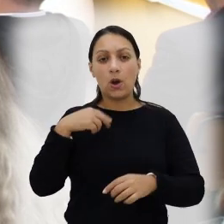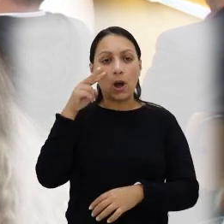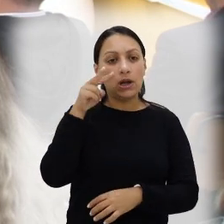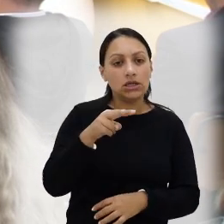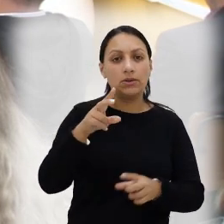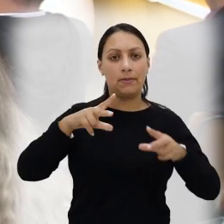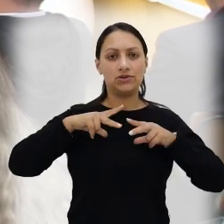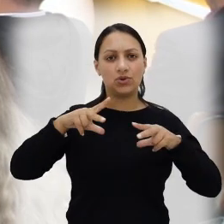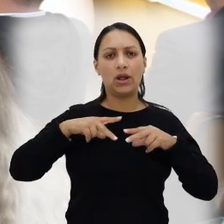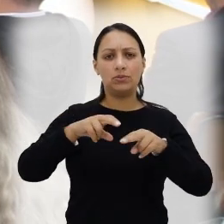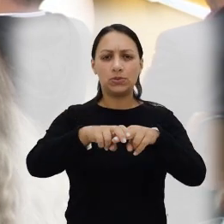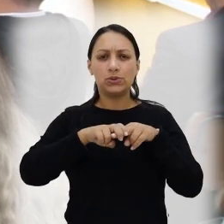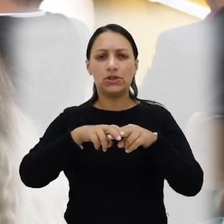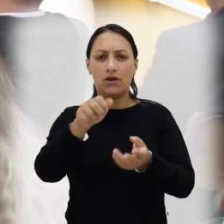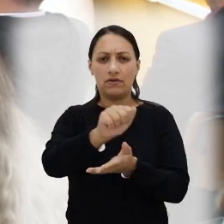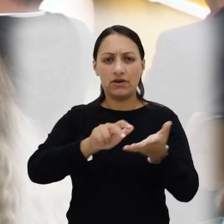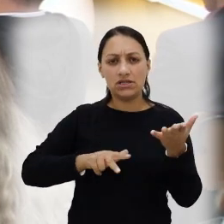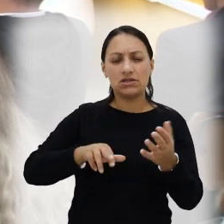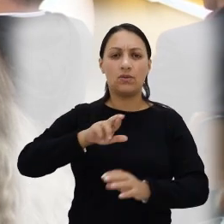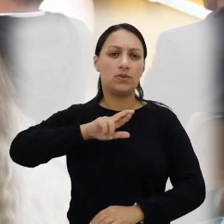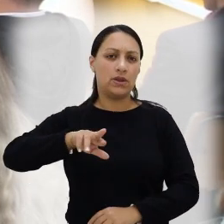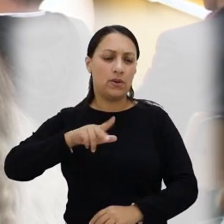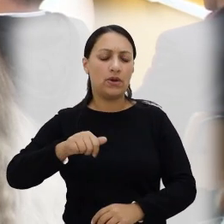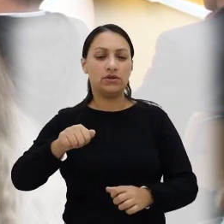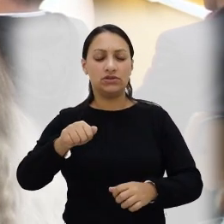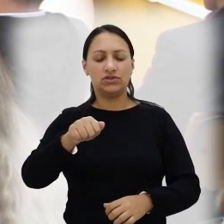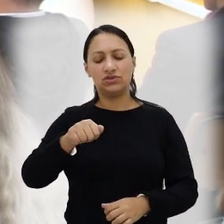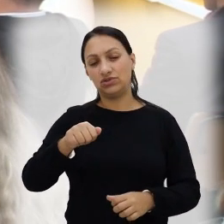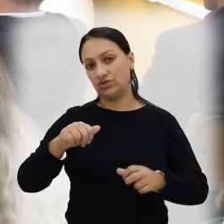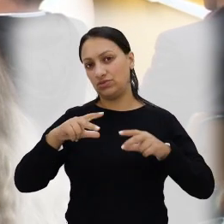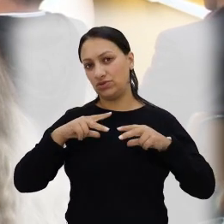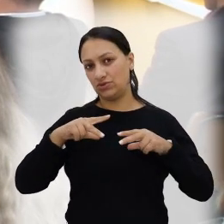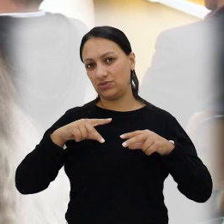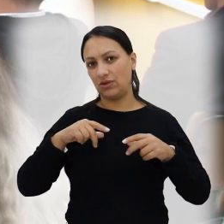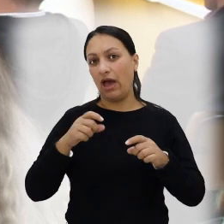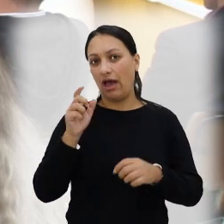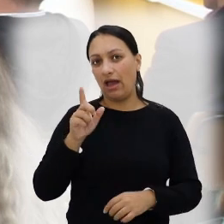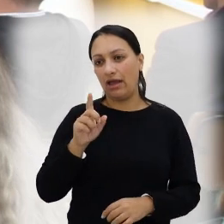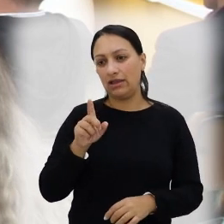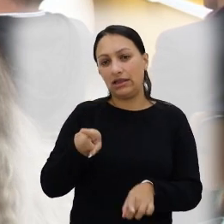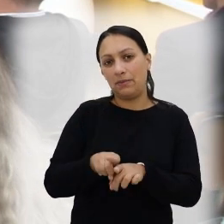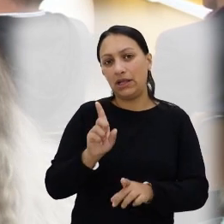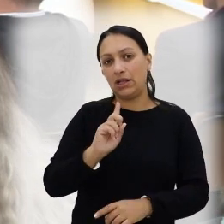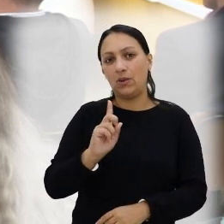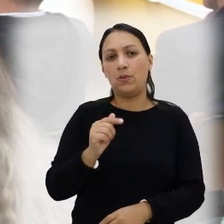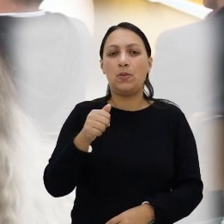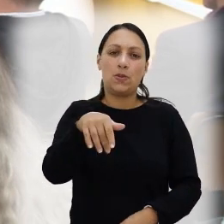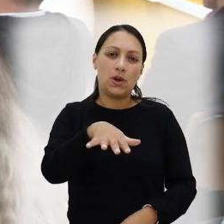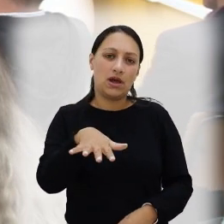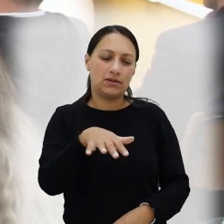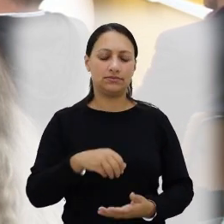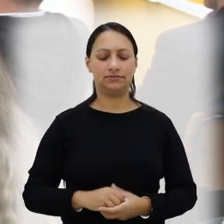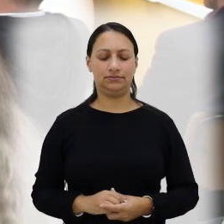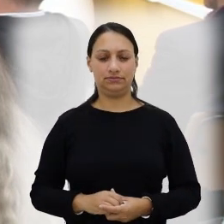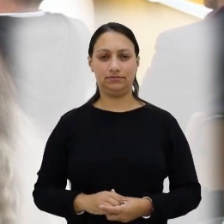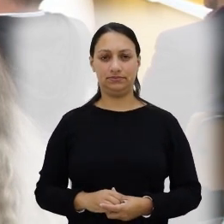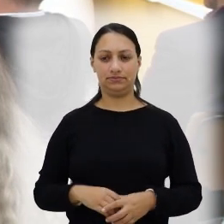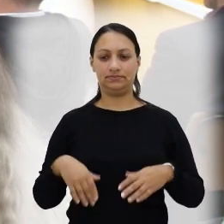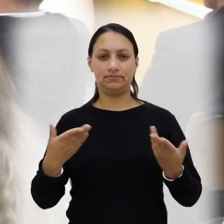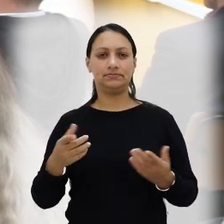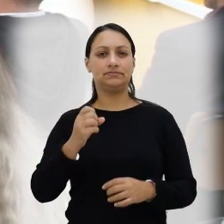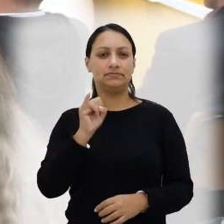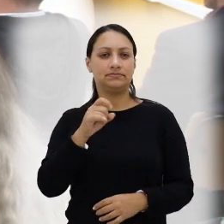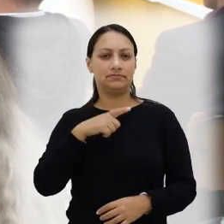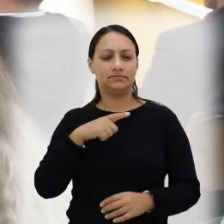é individual e também por área. Tá? Então, em relação à estratégia de gestão desse negócio, se ela tem um modelo